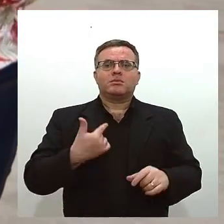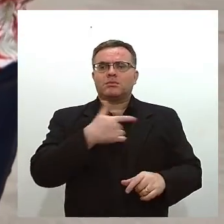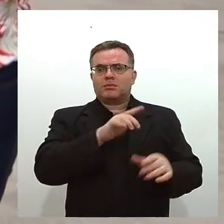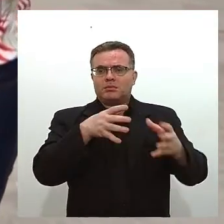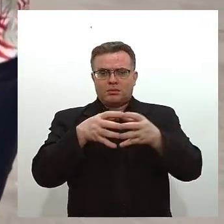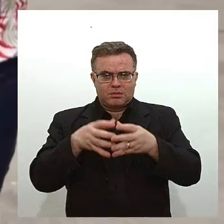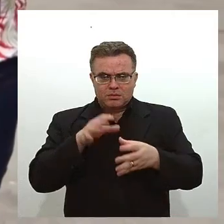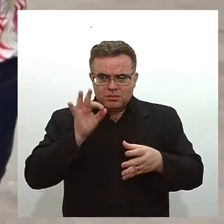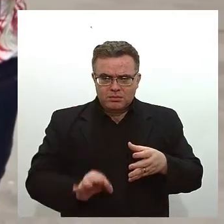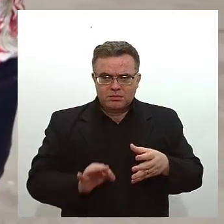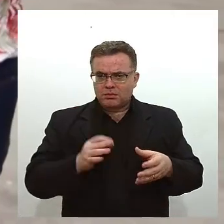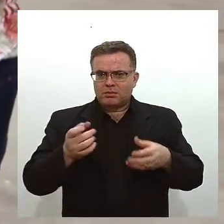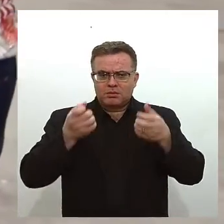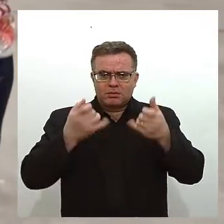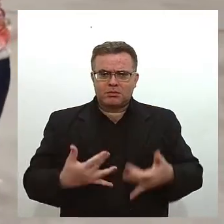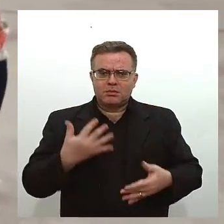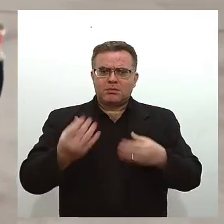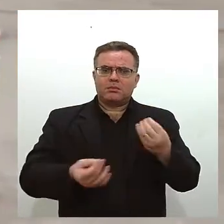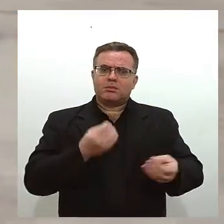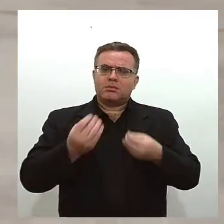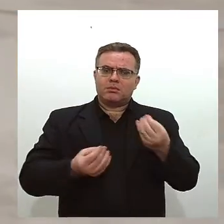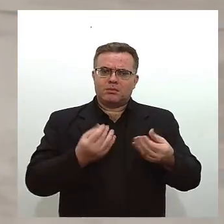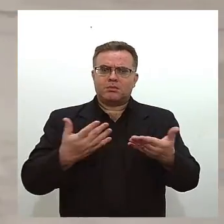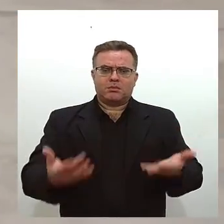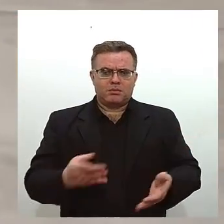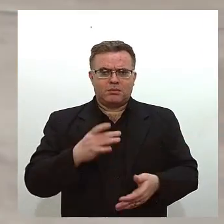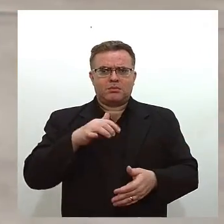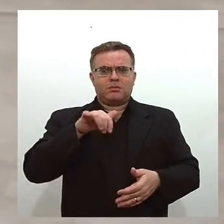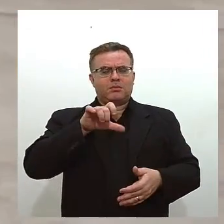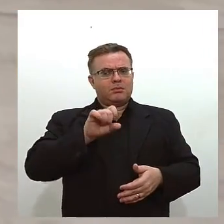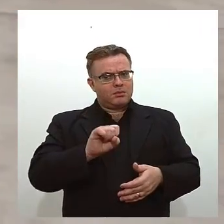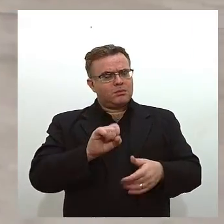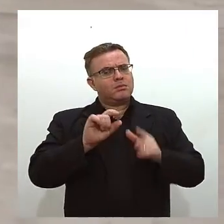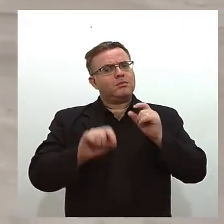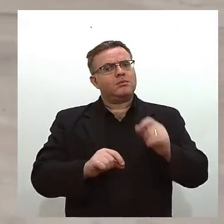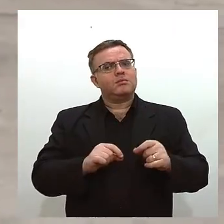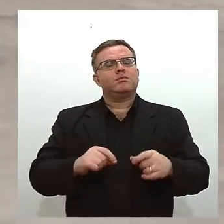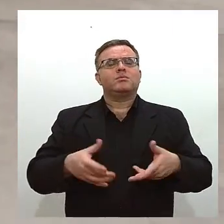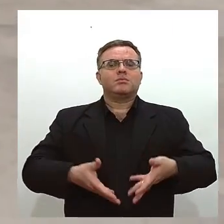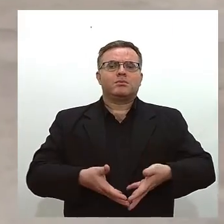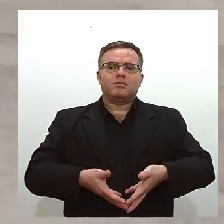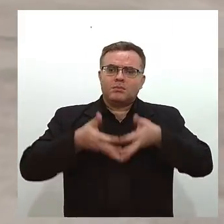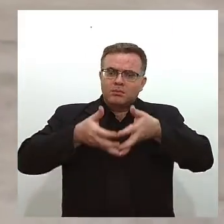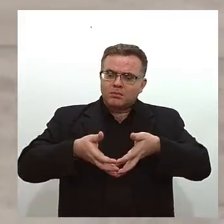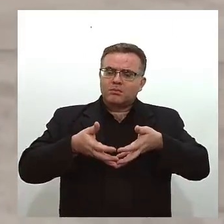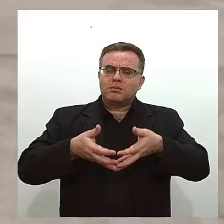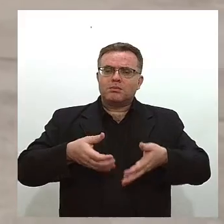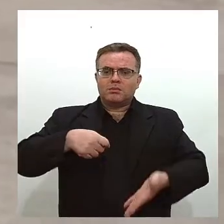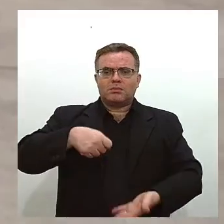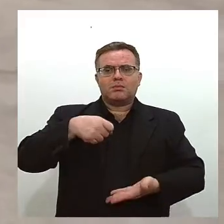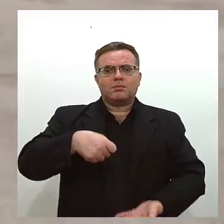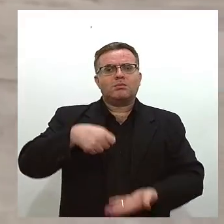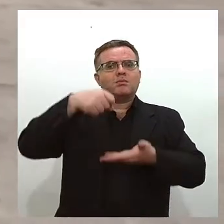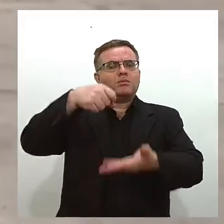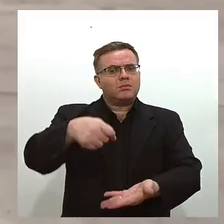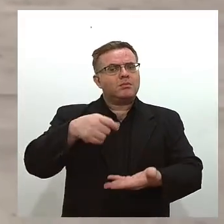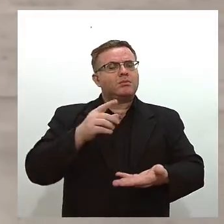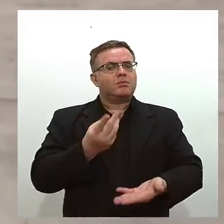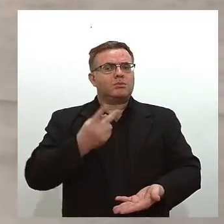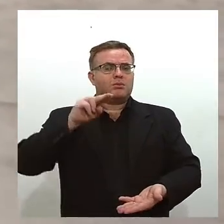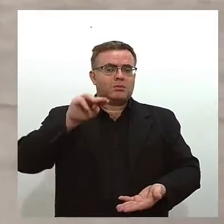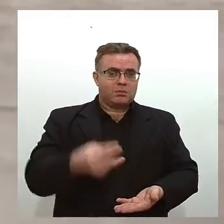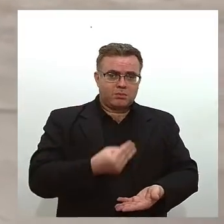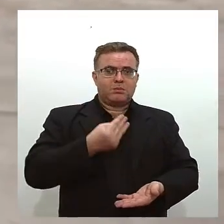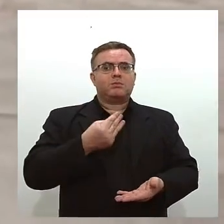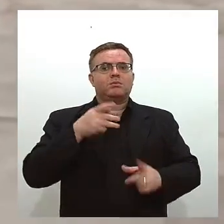grupo, né? Isso explica para a gente. Isso, as doações dos CRAS, elas são feitas com cestas básicas. Hoje nós estamos com 2.000 cestas básicas